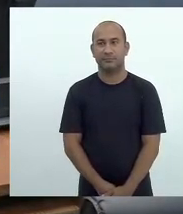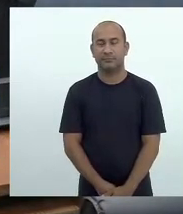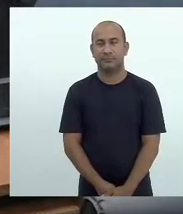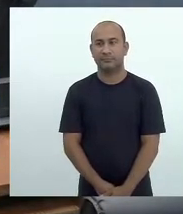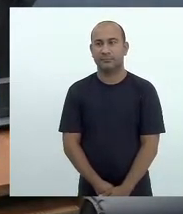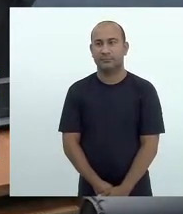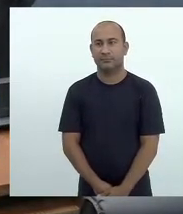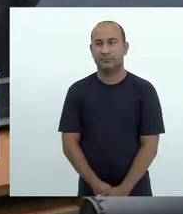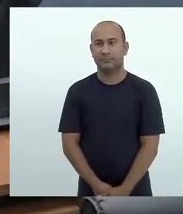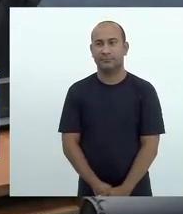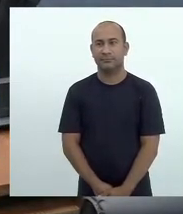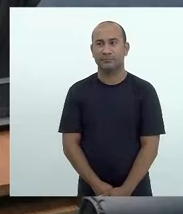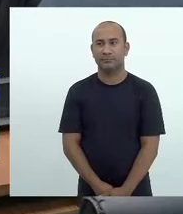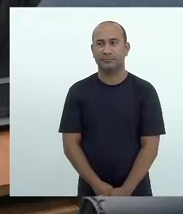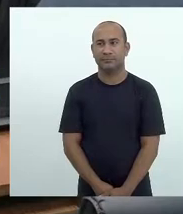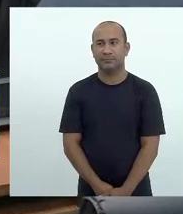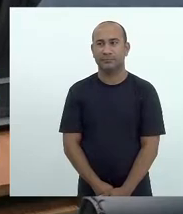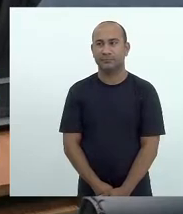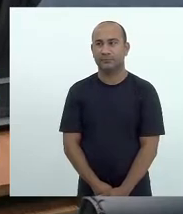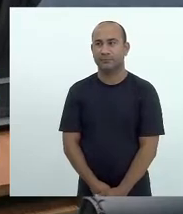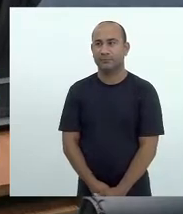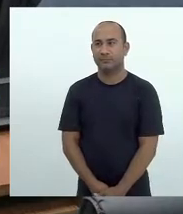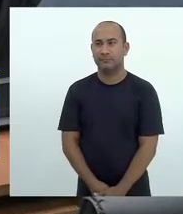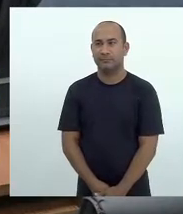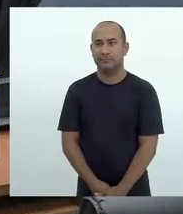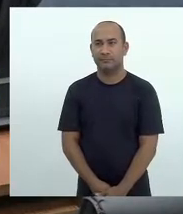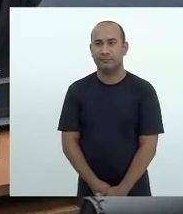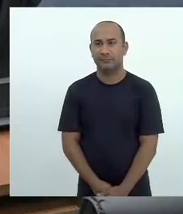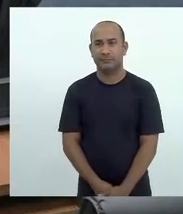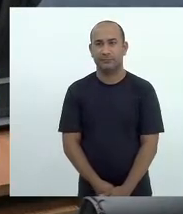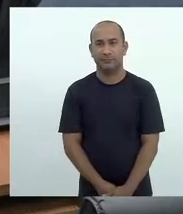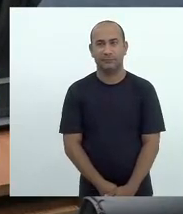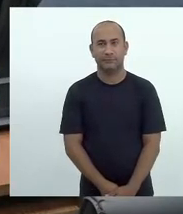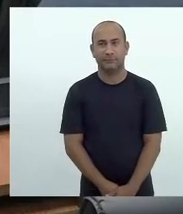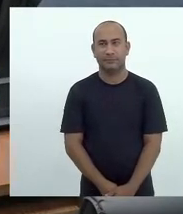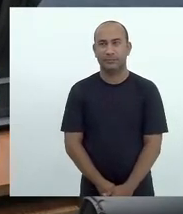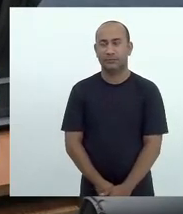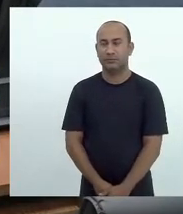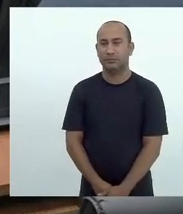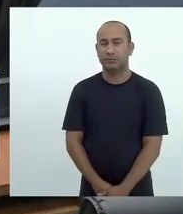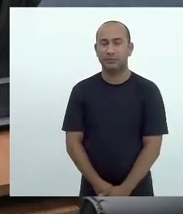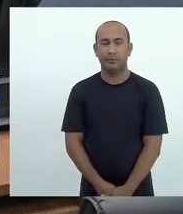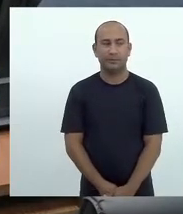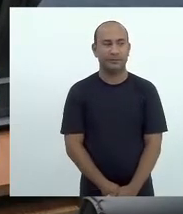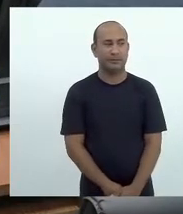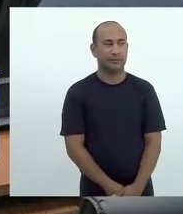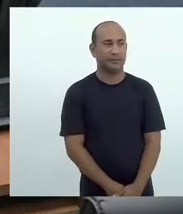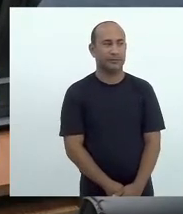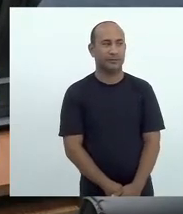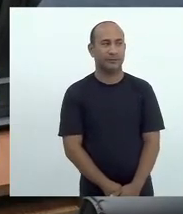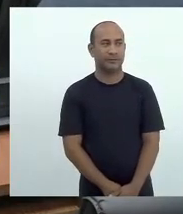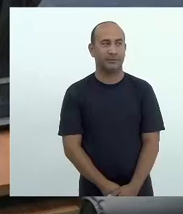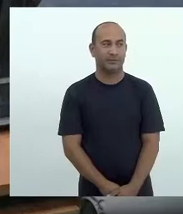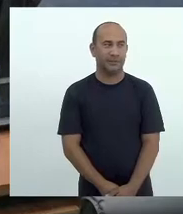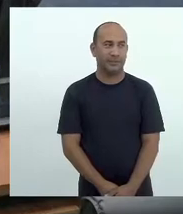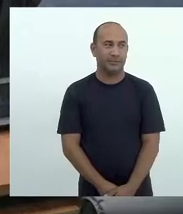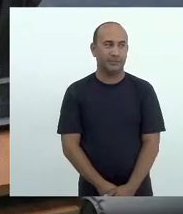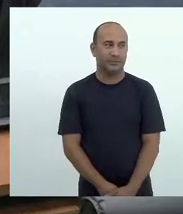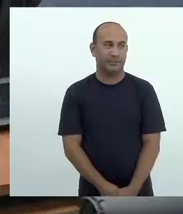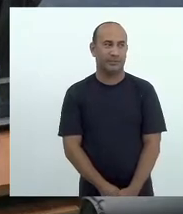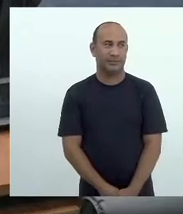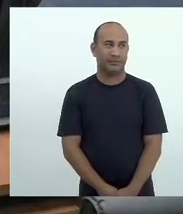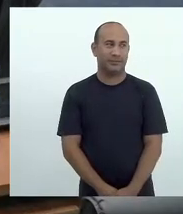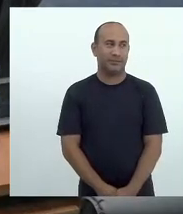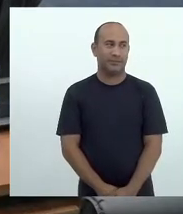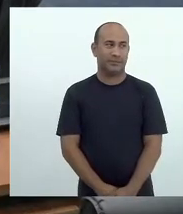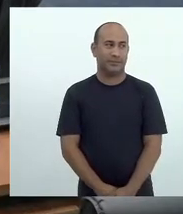somos metade da população brasileira. Como é que a gente não tem representatividade? As mulheres precisam despertar para isso. Ninguém lembra que você precisa de